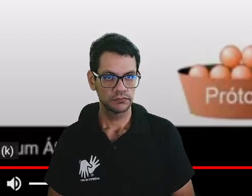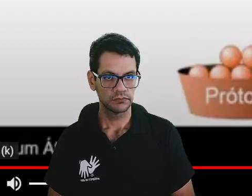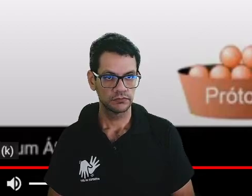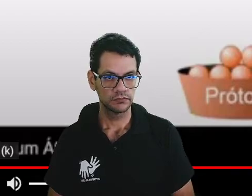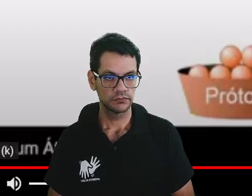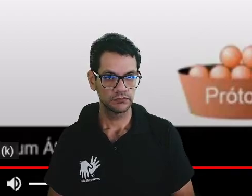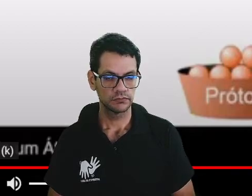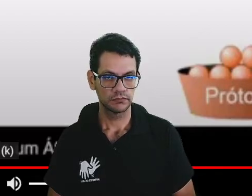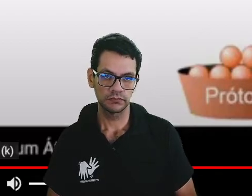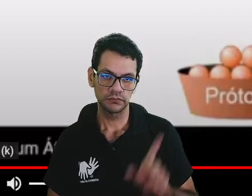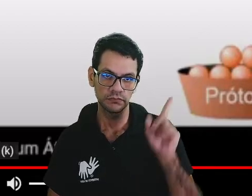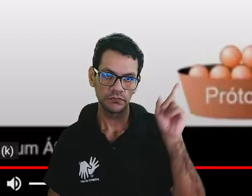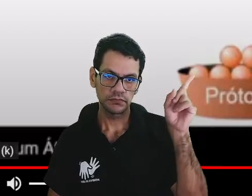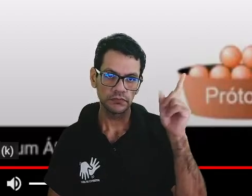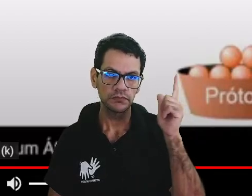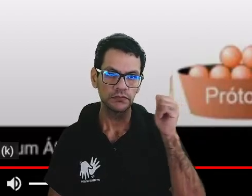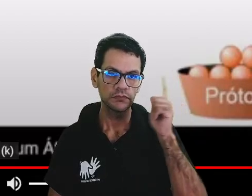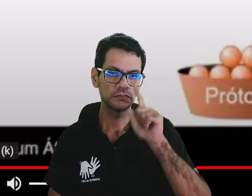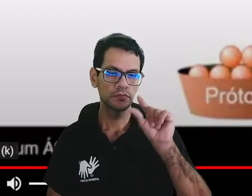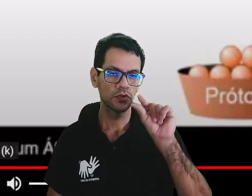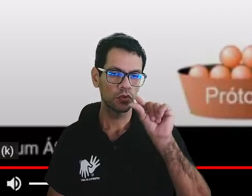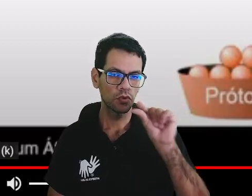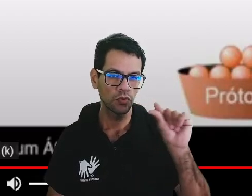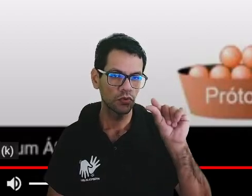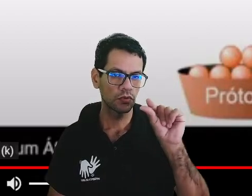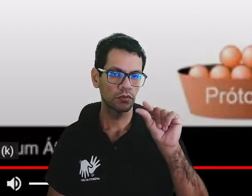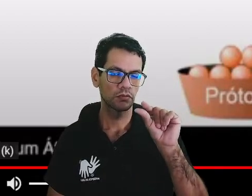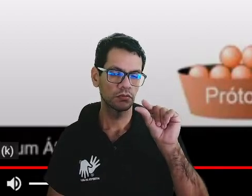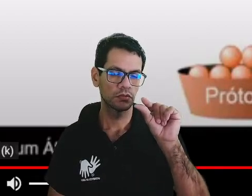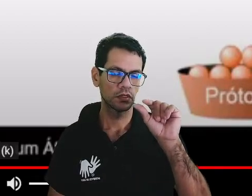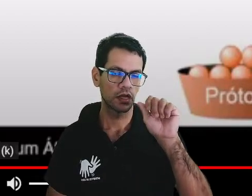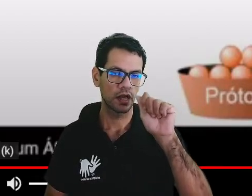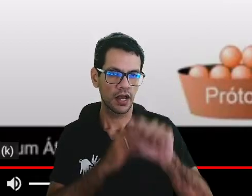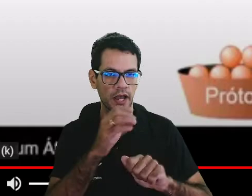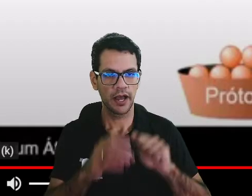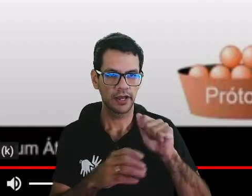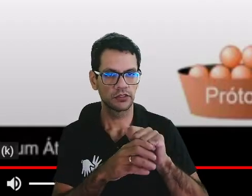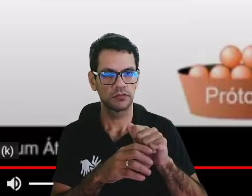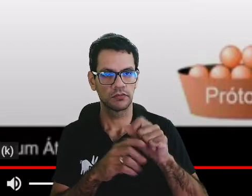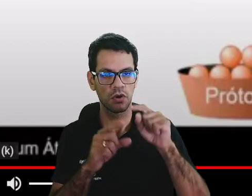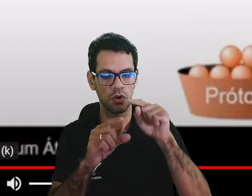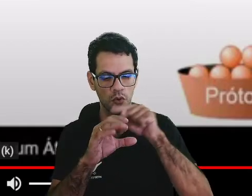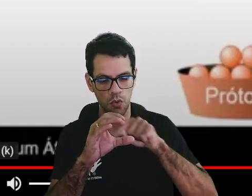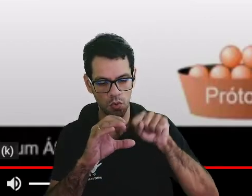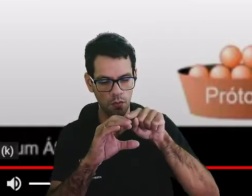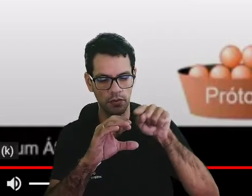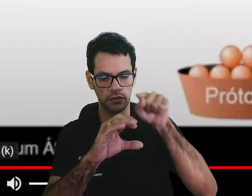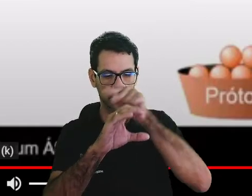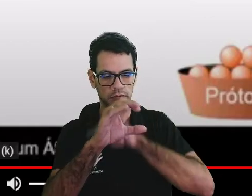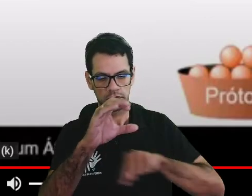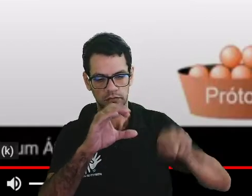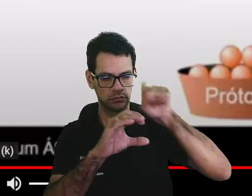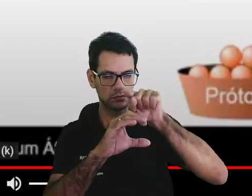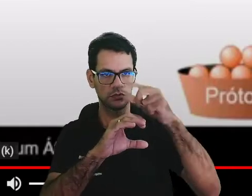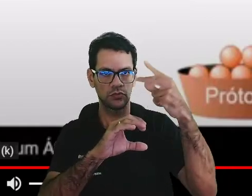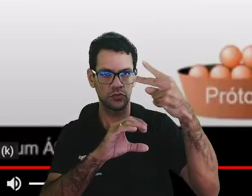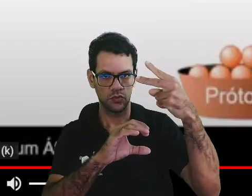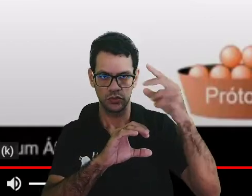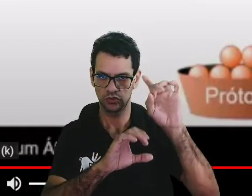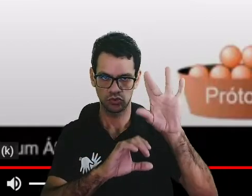né? Tenham uma camada, duas camadas. Na tabela periódica é a mesma coisa que esses